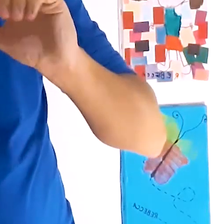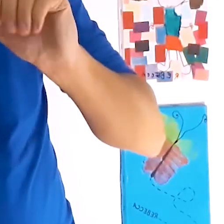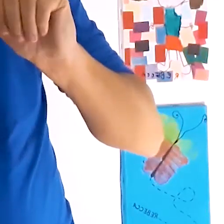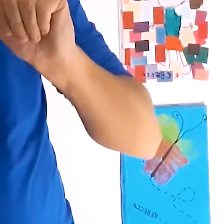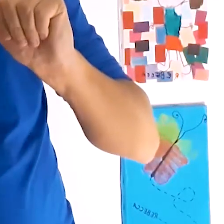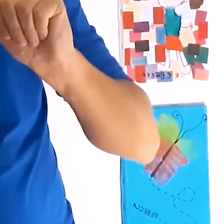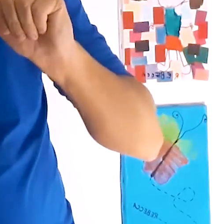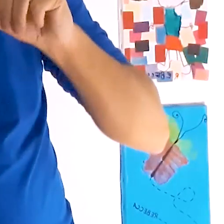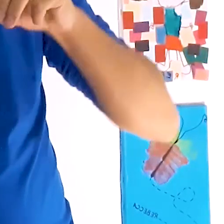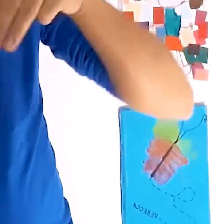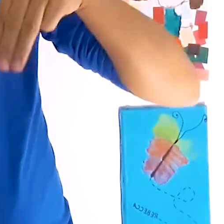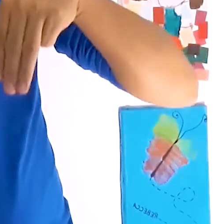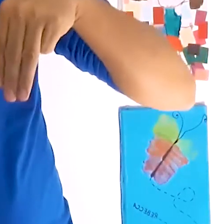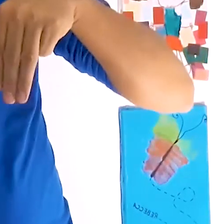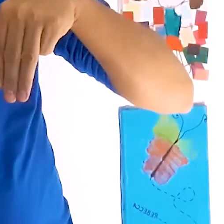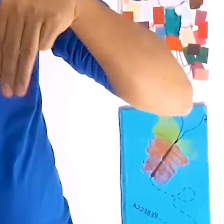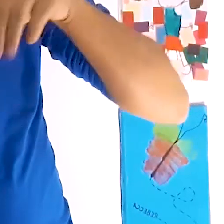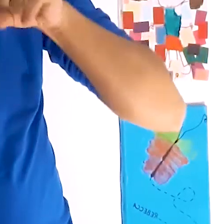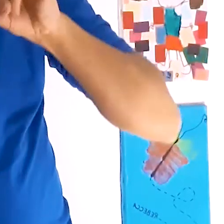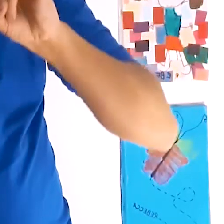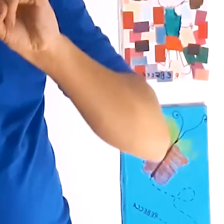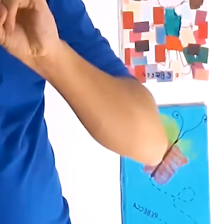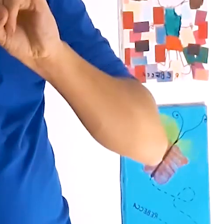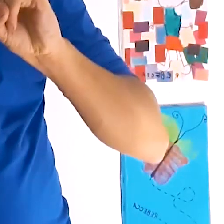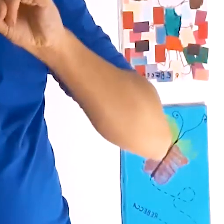Caminhão. Sinal, caminhão.